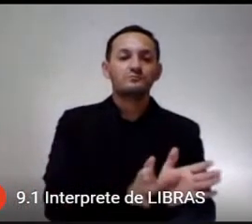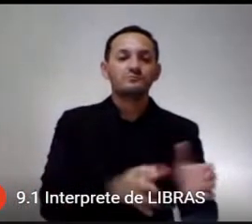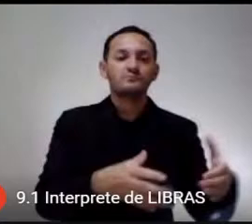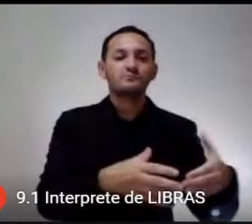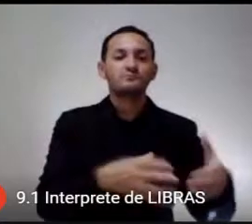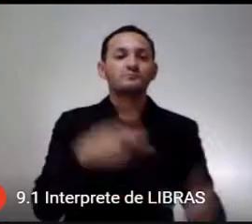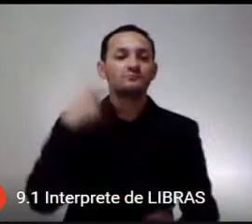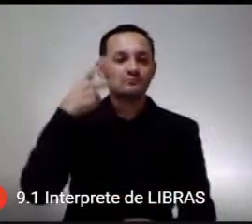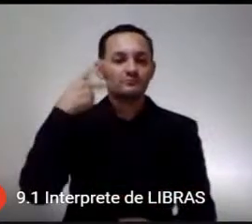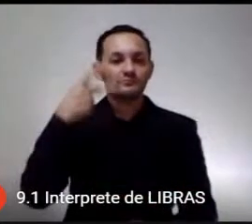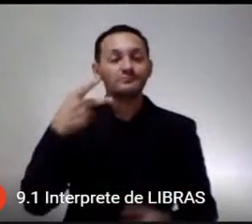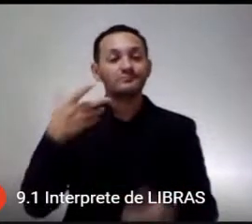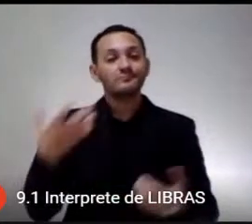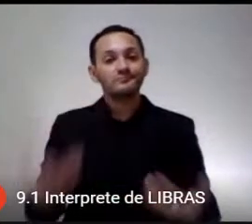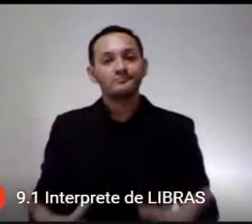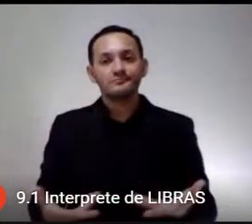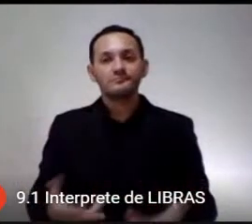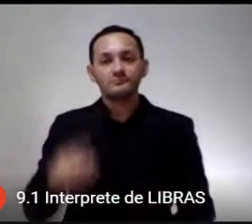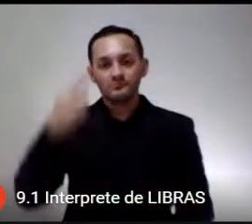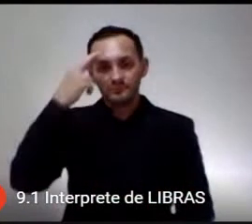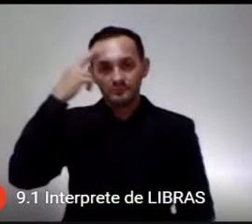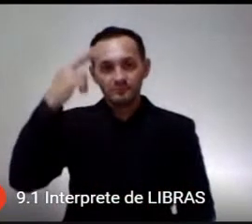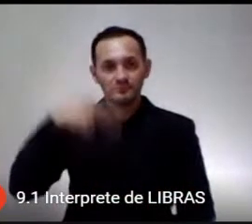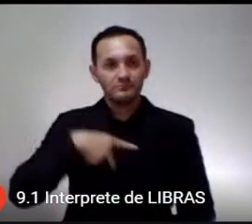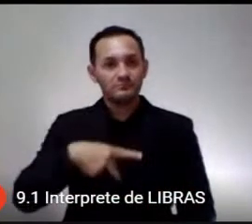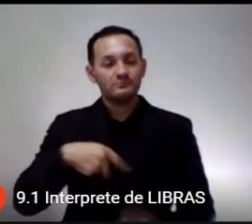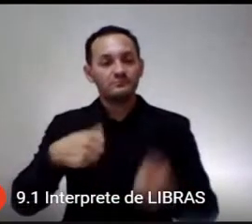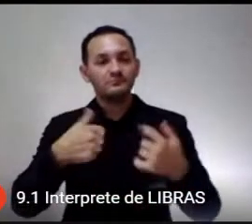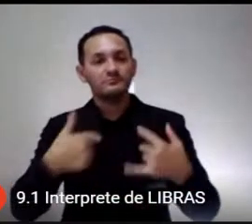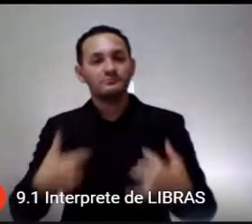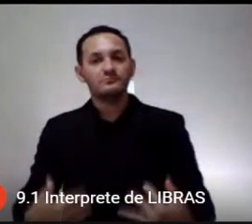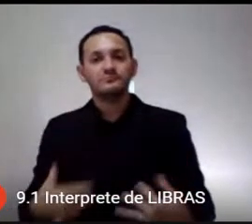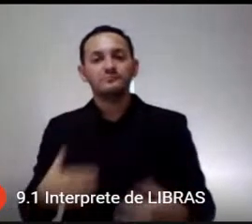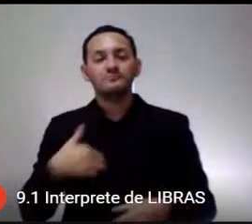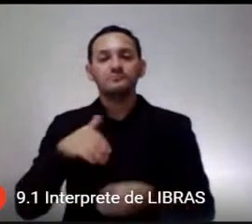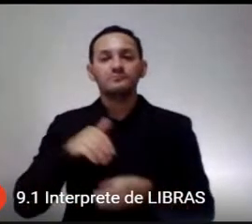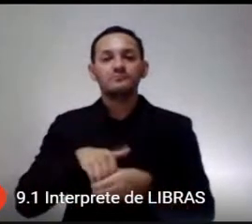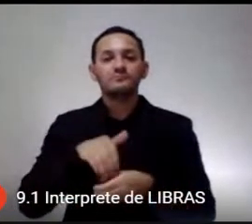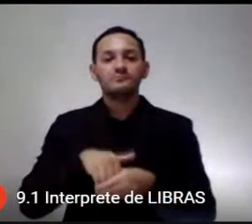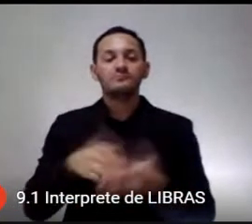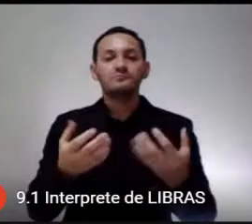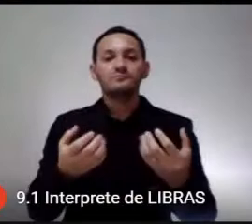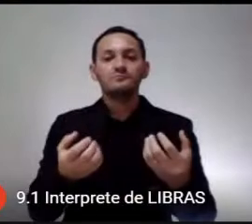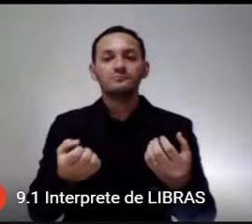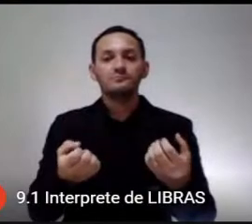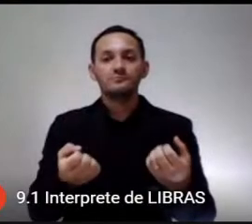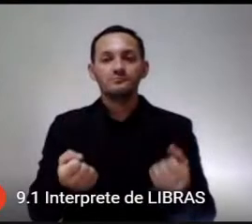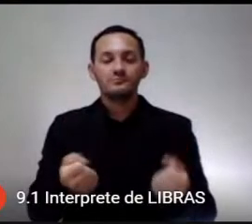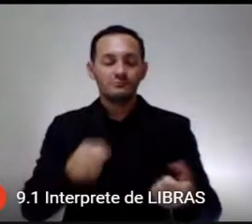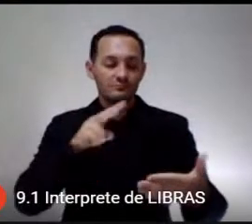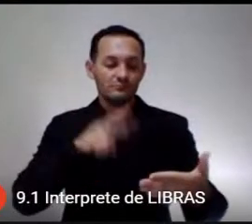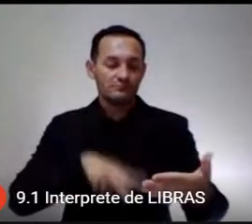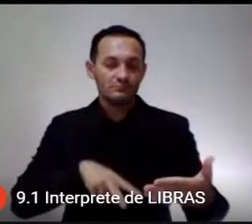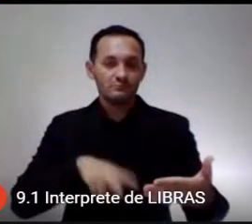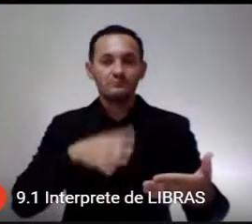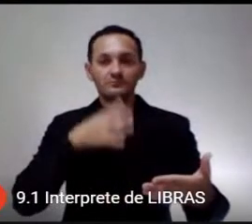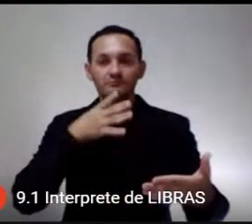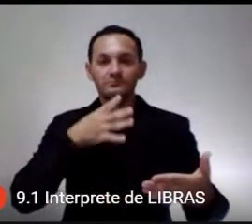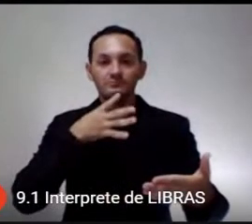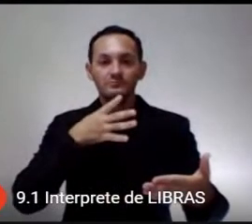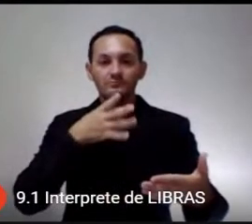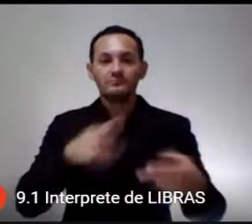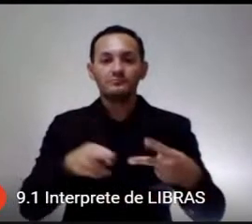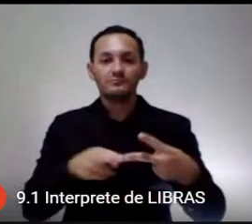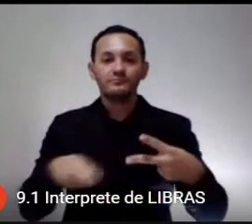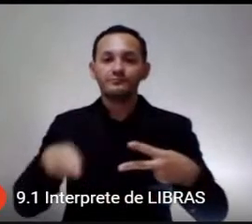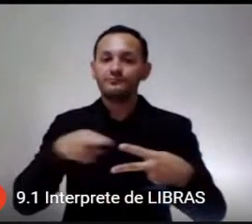Senhor presidente, então o meu voto é no sentido de eu estou acolhendo o parecer ministerial, estou conhecendo o recurso e